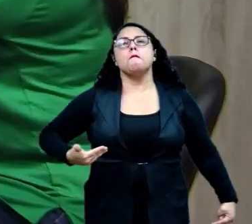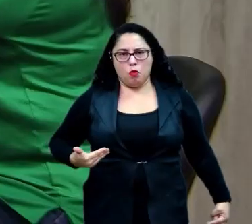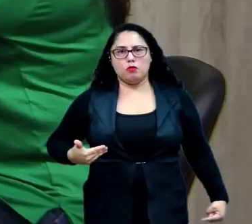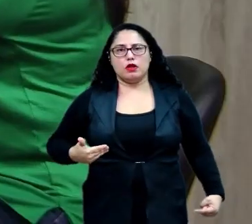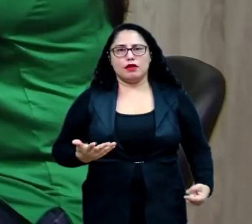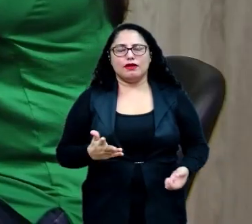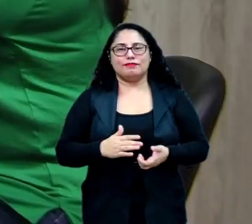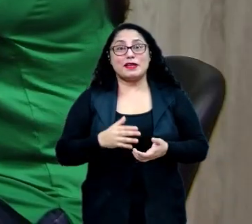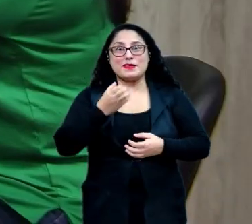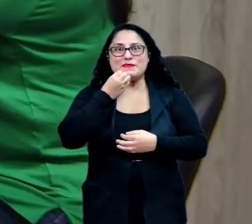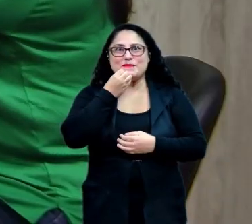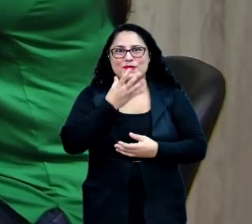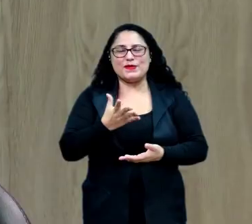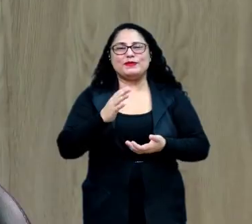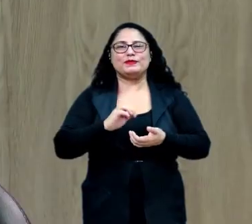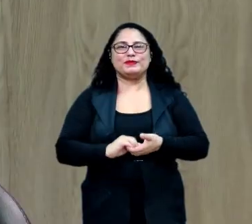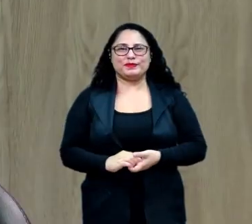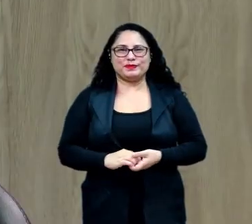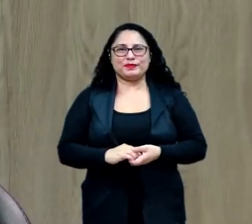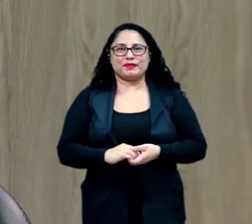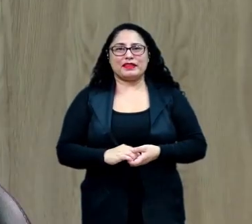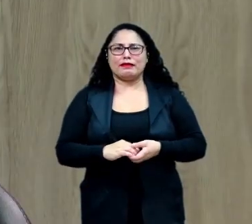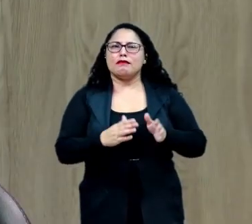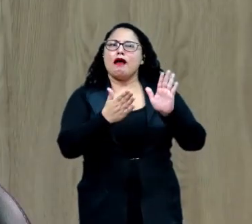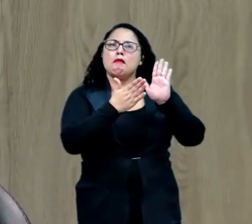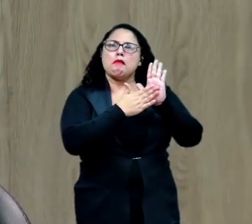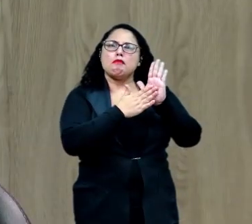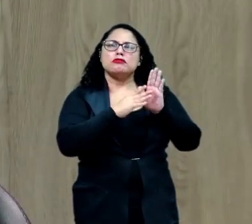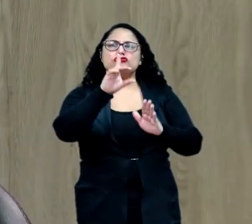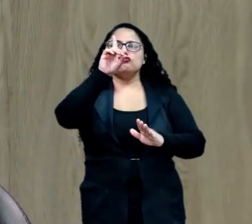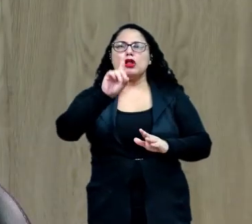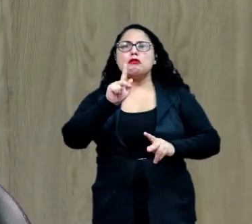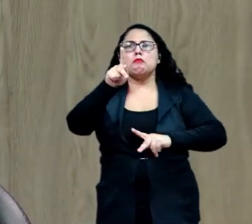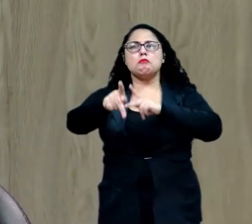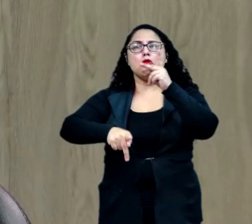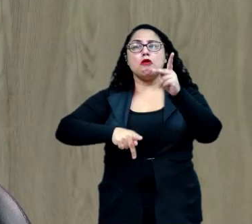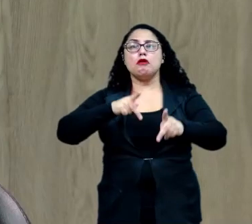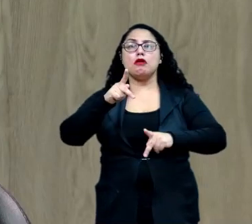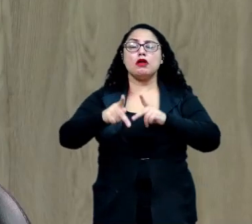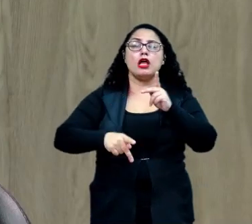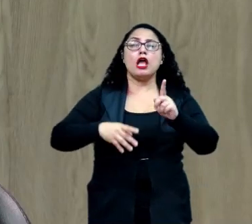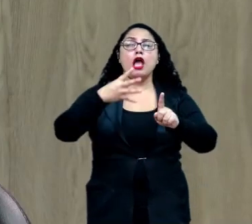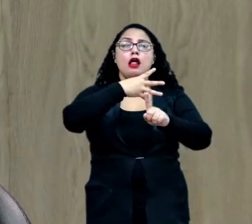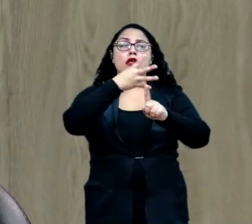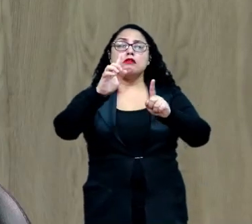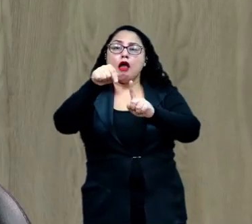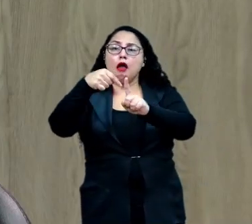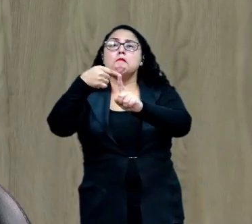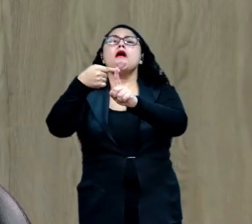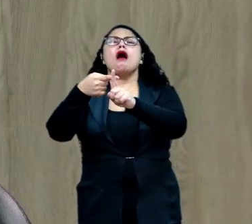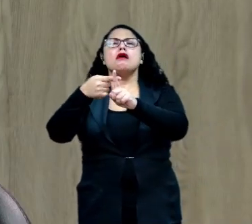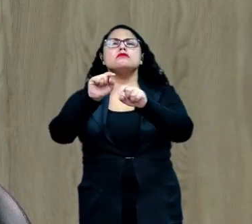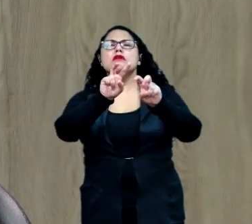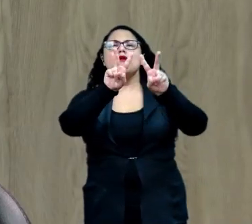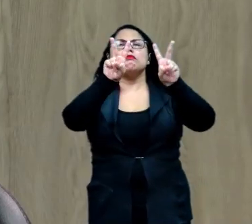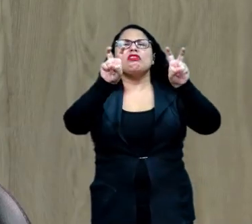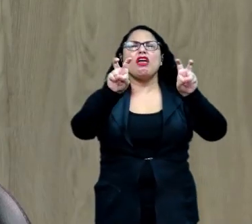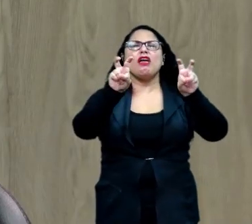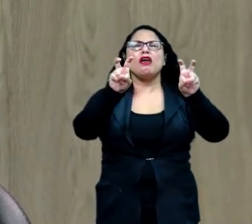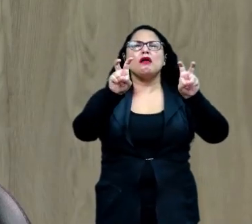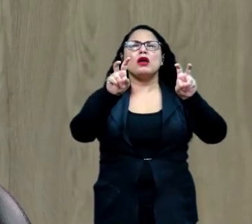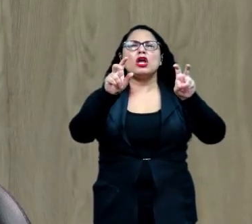Uhum. Muito bom. E essas pautas e os direitos da população LGBT+, né, como você falou, ainda é um tema muito cercado